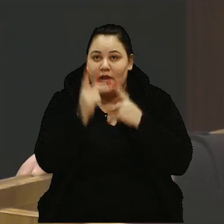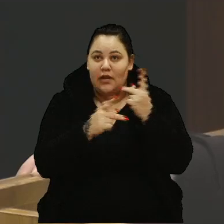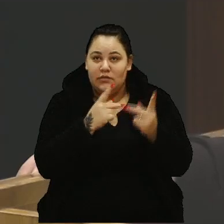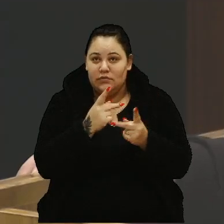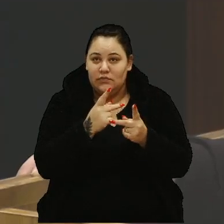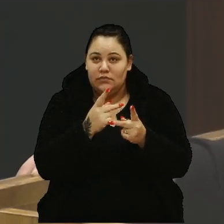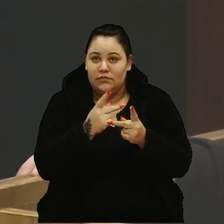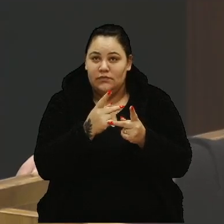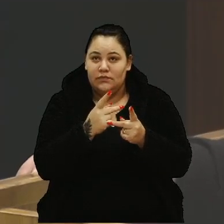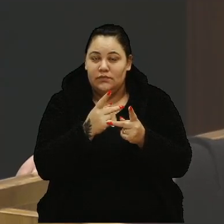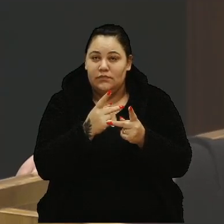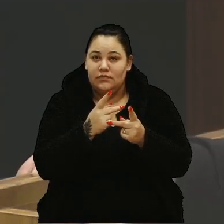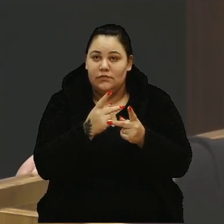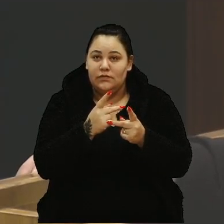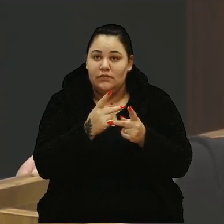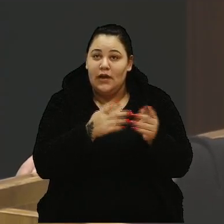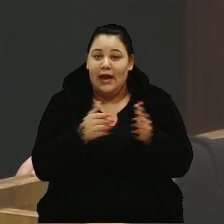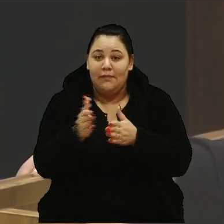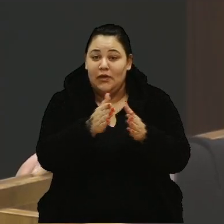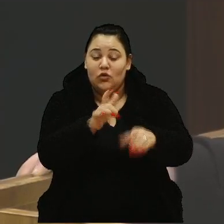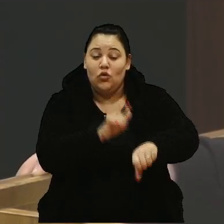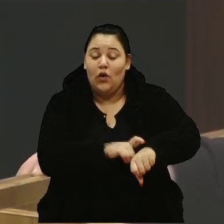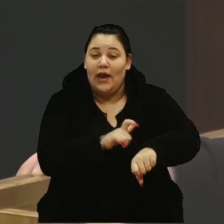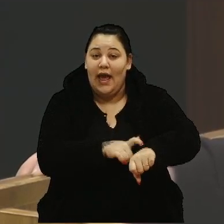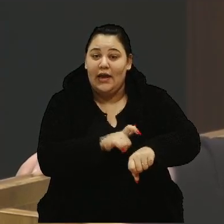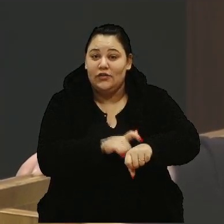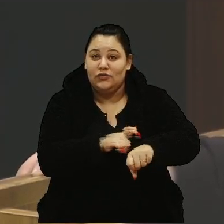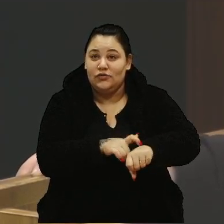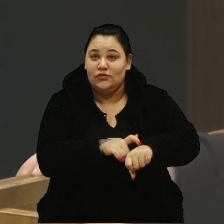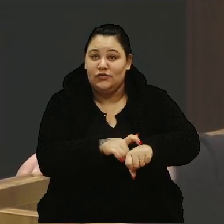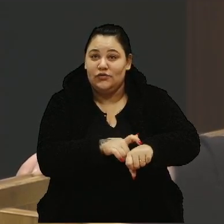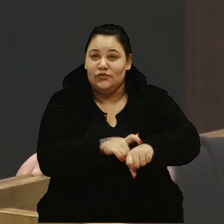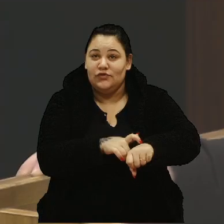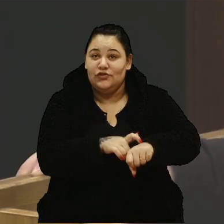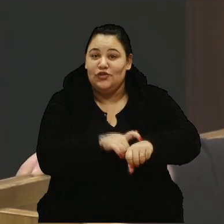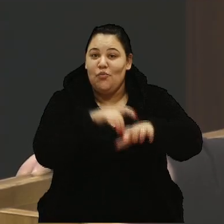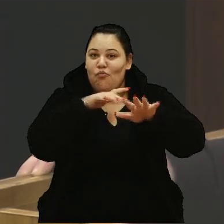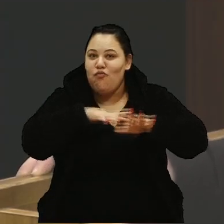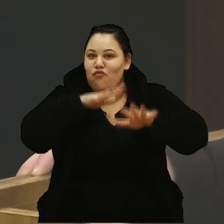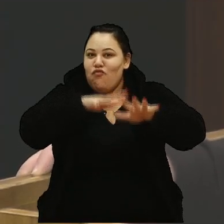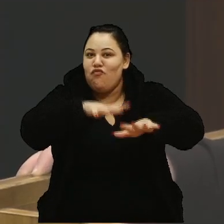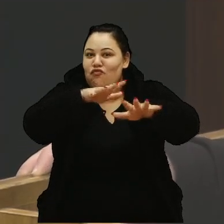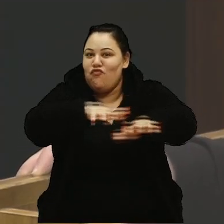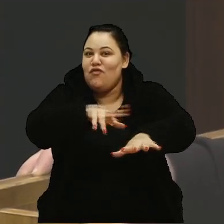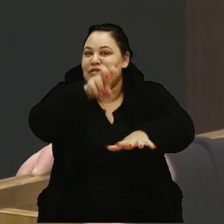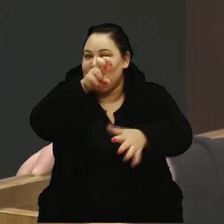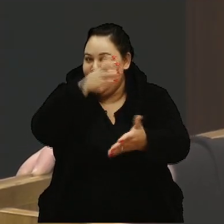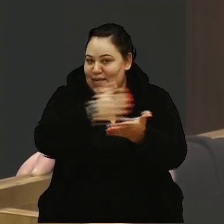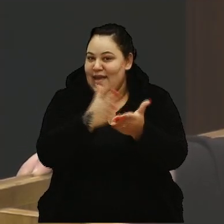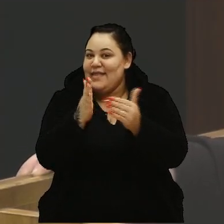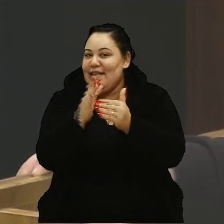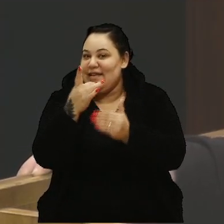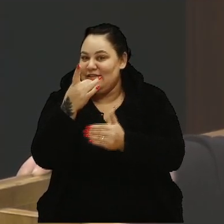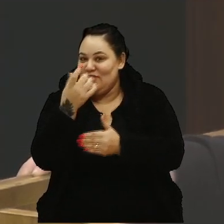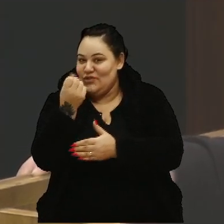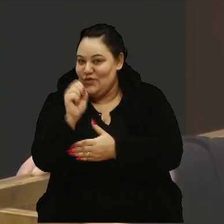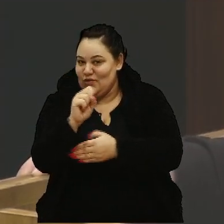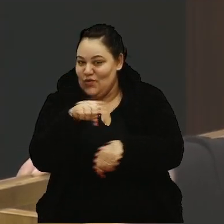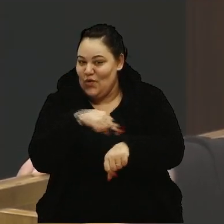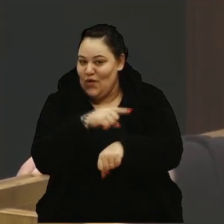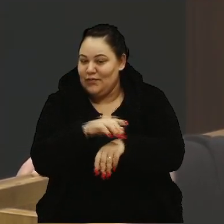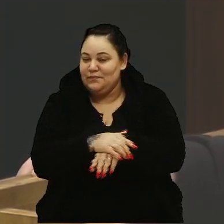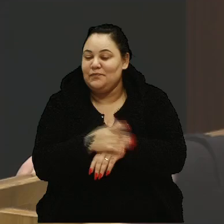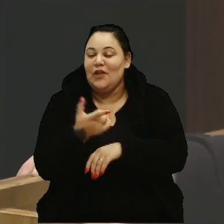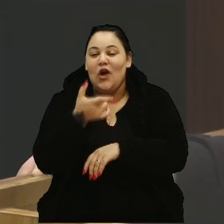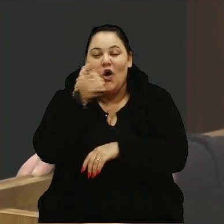esse percurso no horário de pico, por volta de 5h30, 18 horas. Ok, no dia de